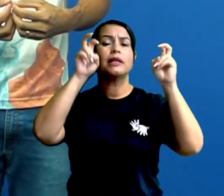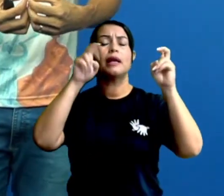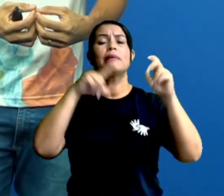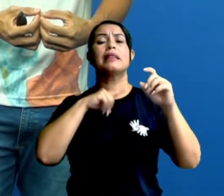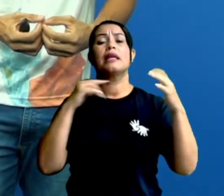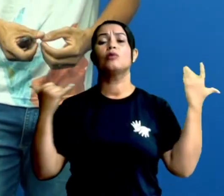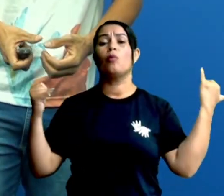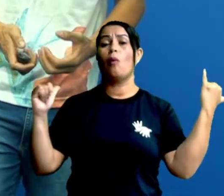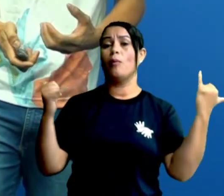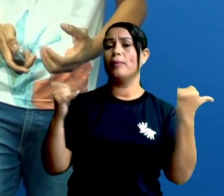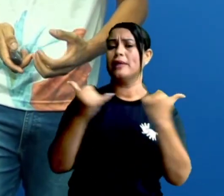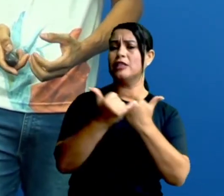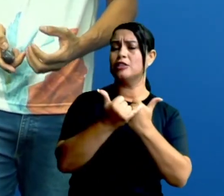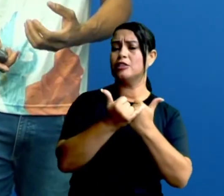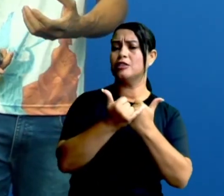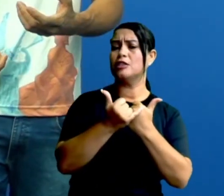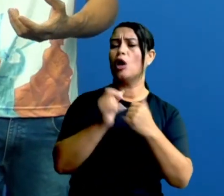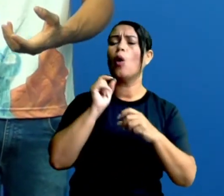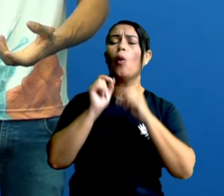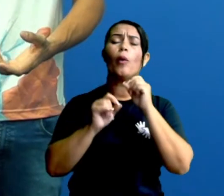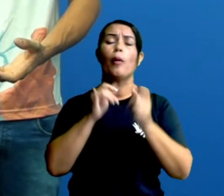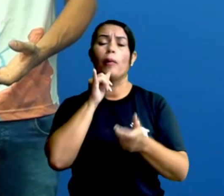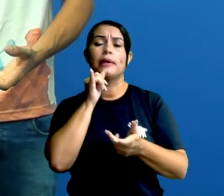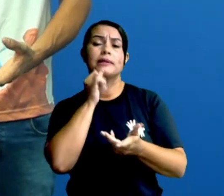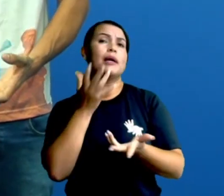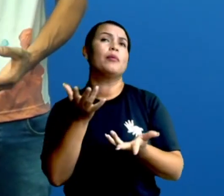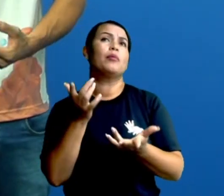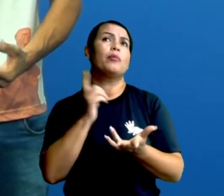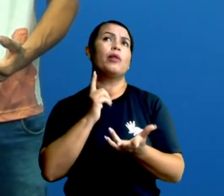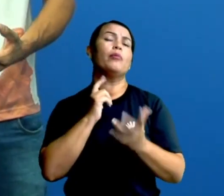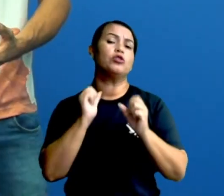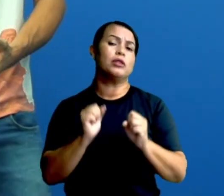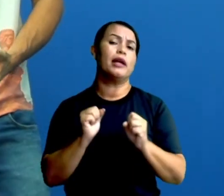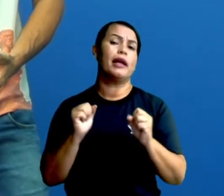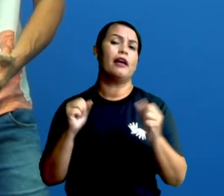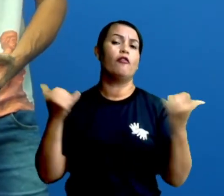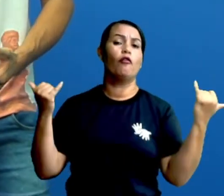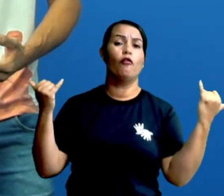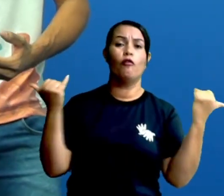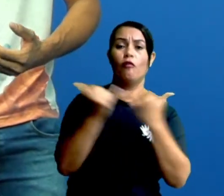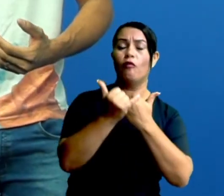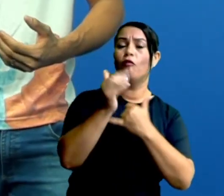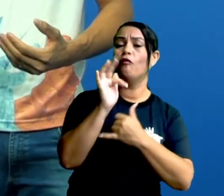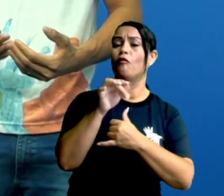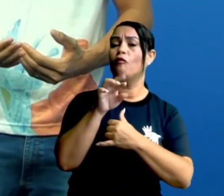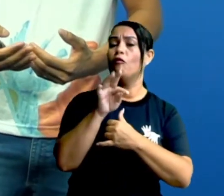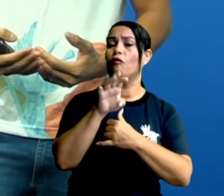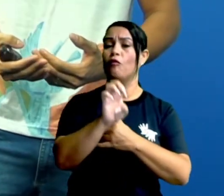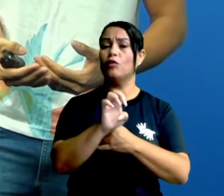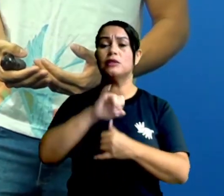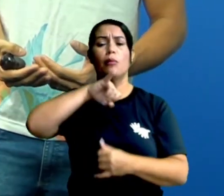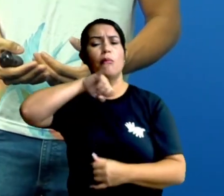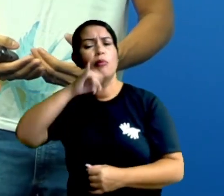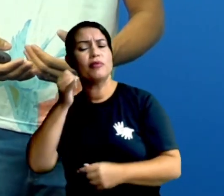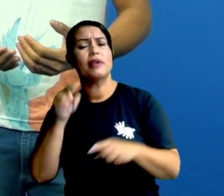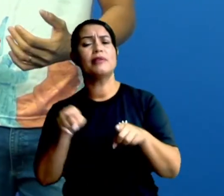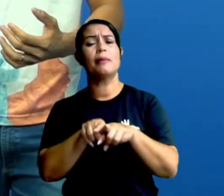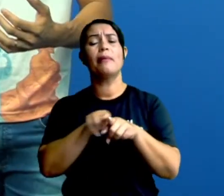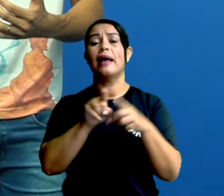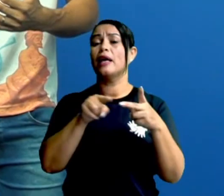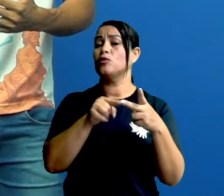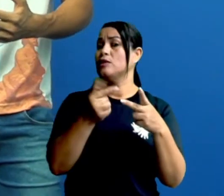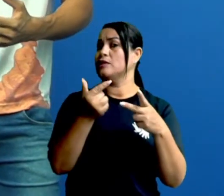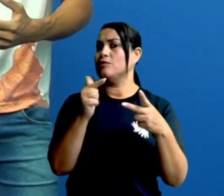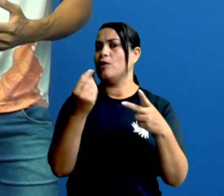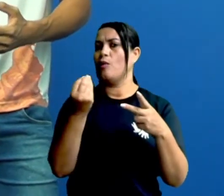de energia. Nós vimos que nós podemos ter fontes de energia renováveis e aquelas que são